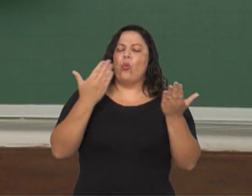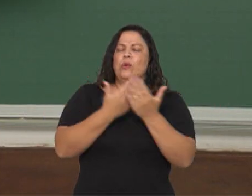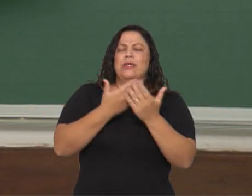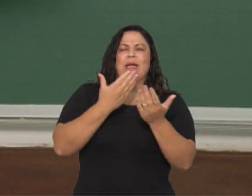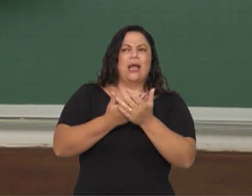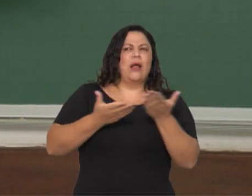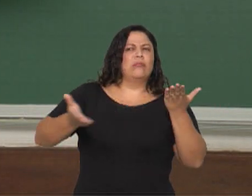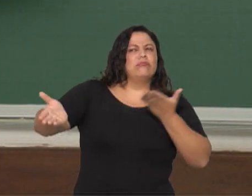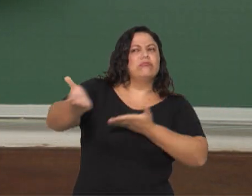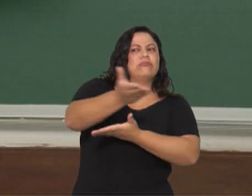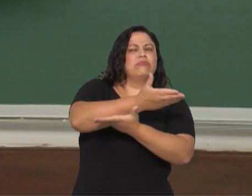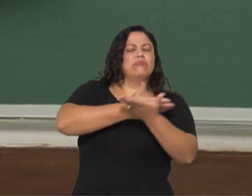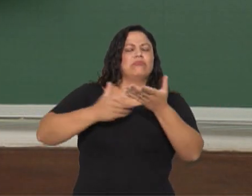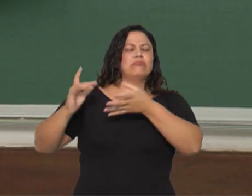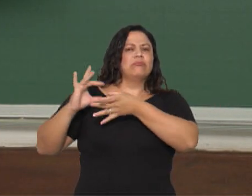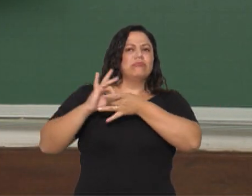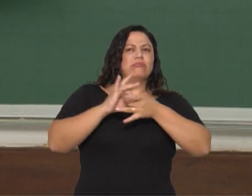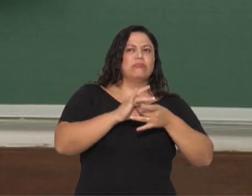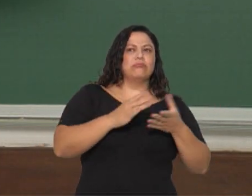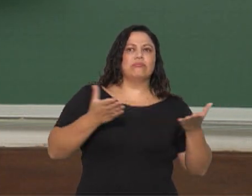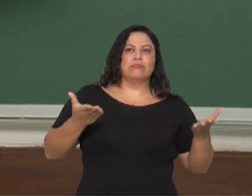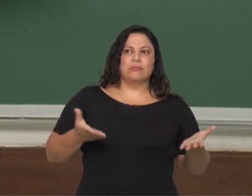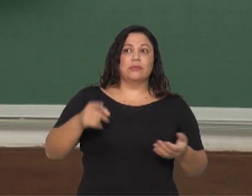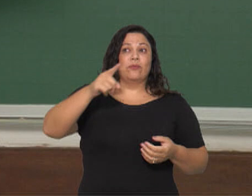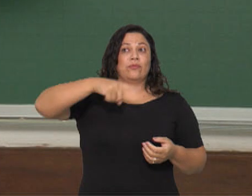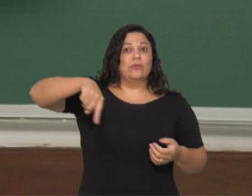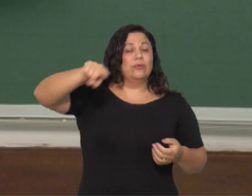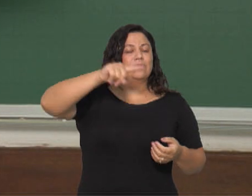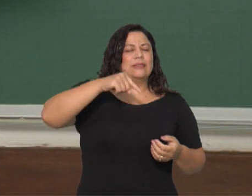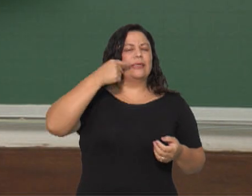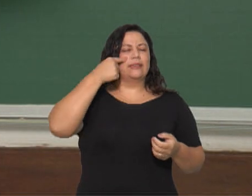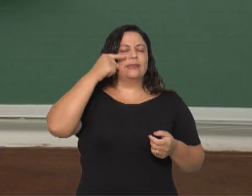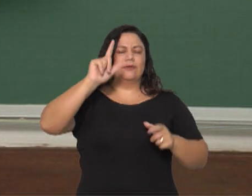alguma coisa de intertextualidade. Então, vocês que nos acompanham pela